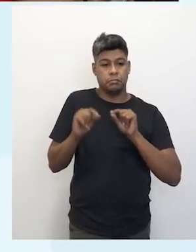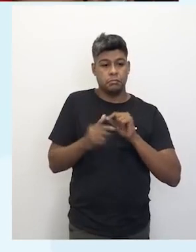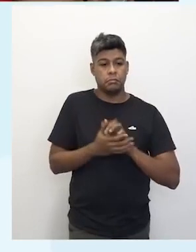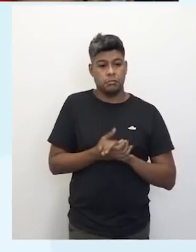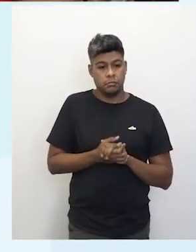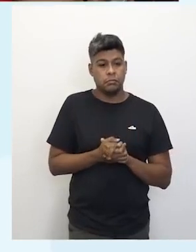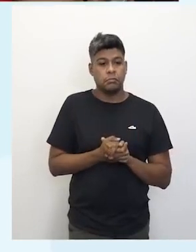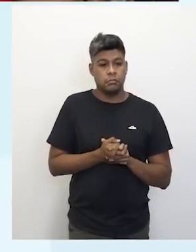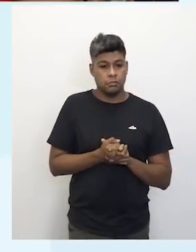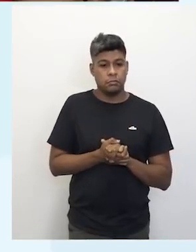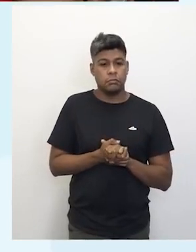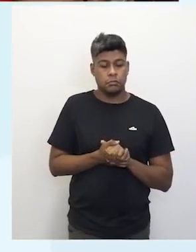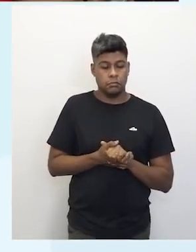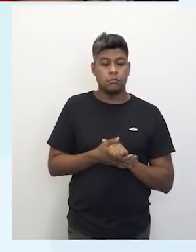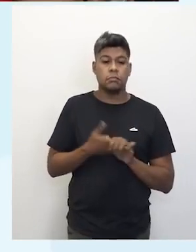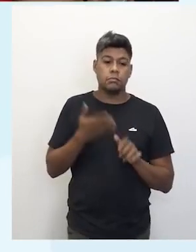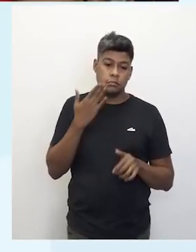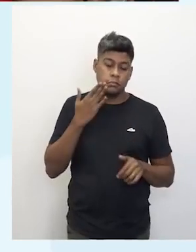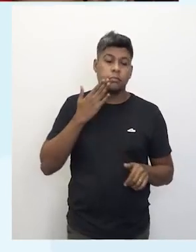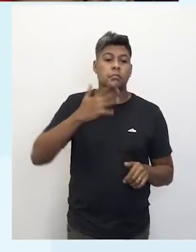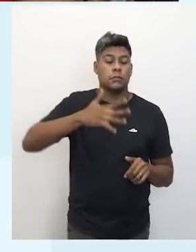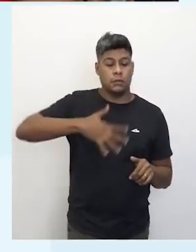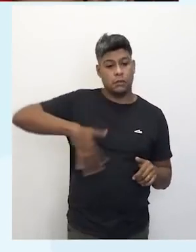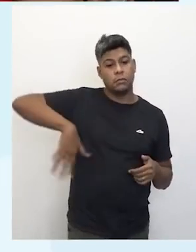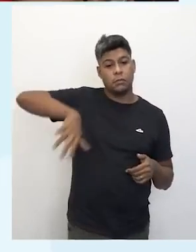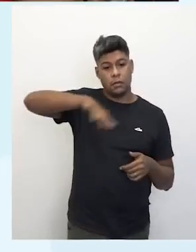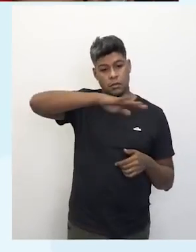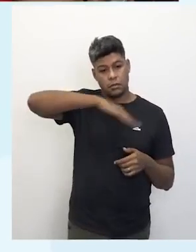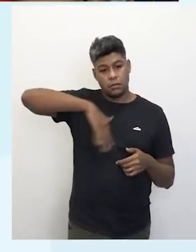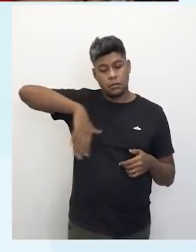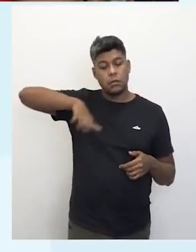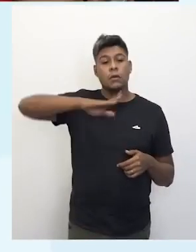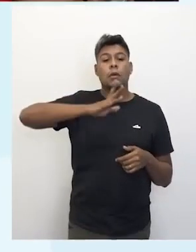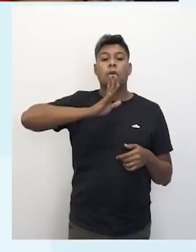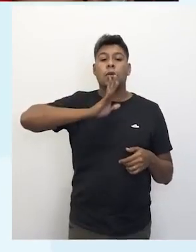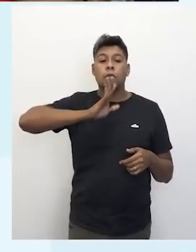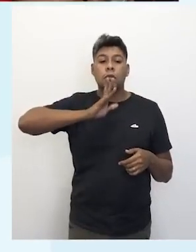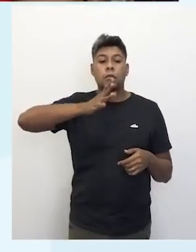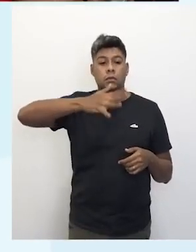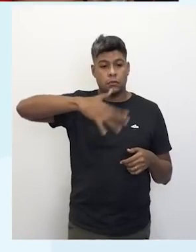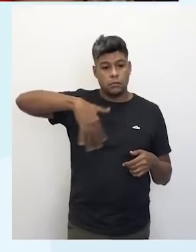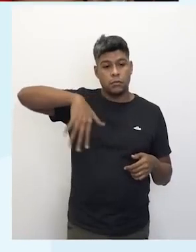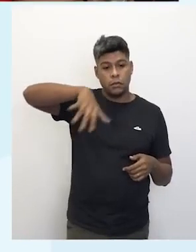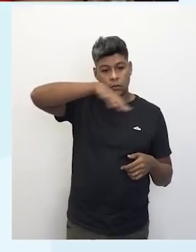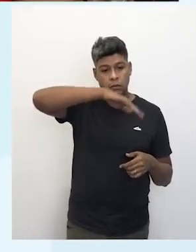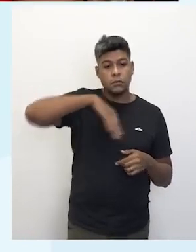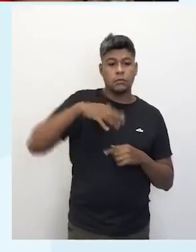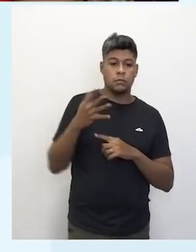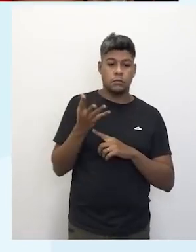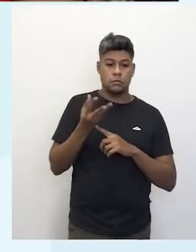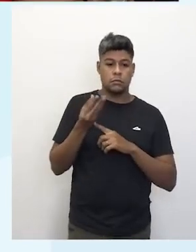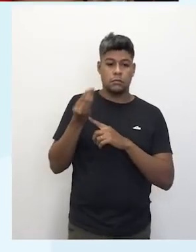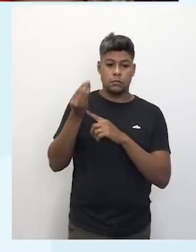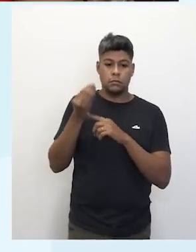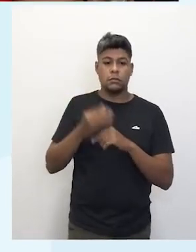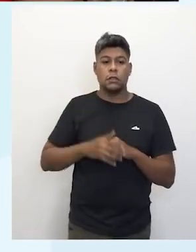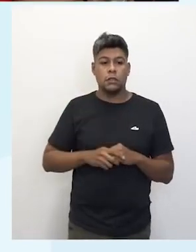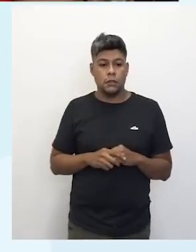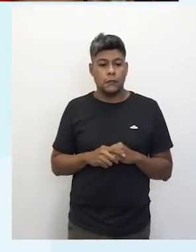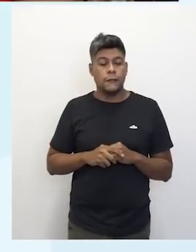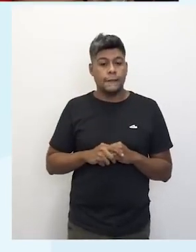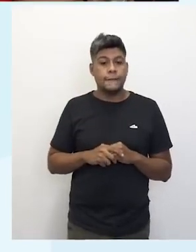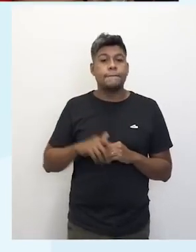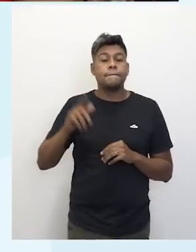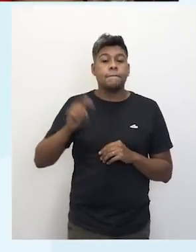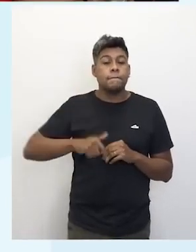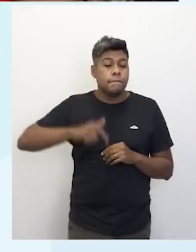a visitação, né, desse espaço público. Eles vão reconhecer não somente o espaço, mas também as obras que estão ali expostas, tá? E é